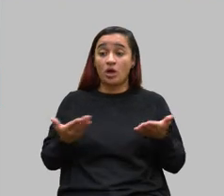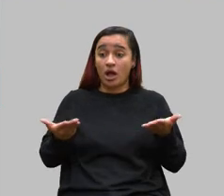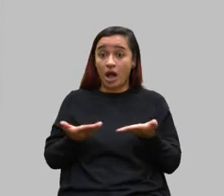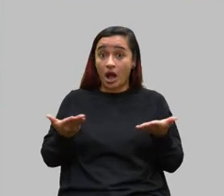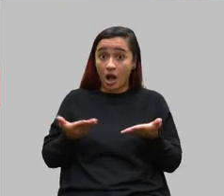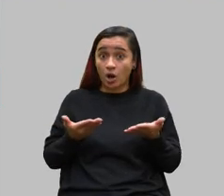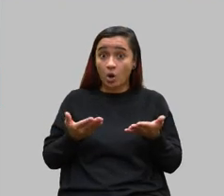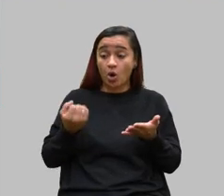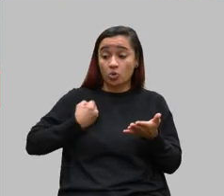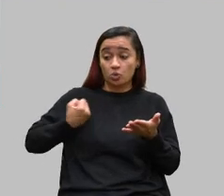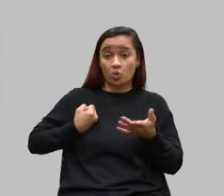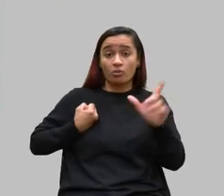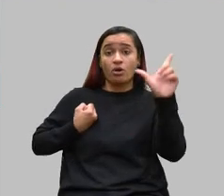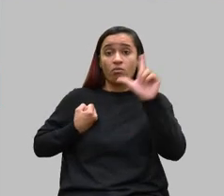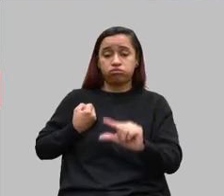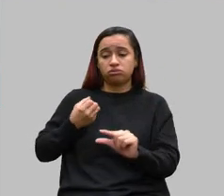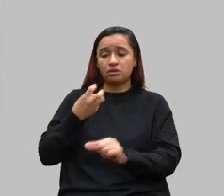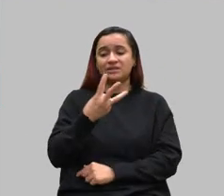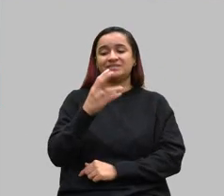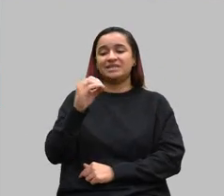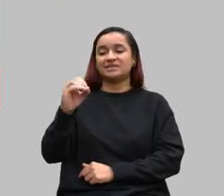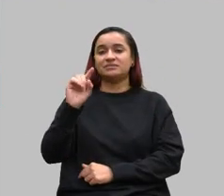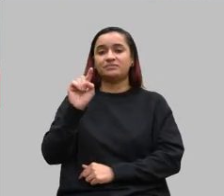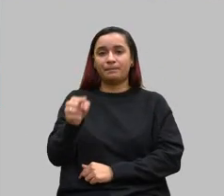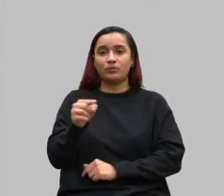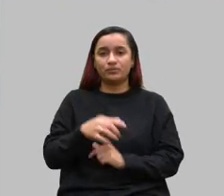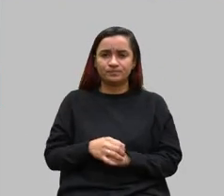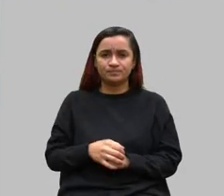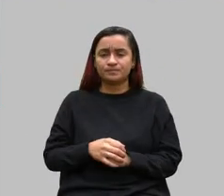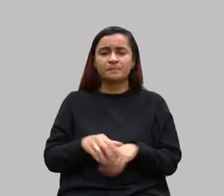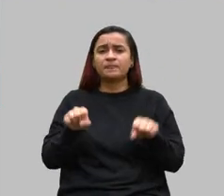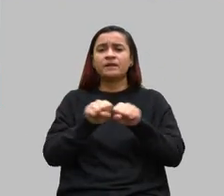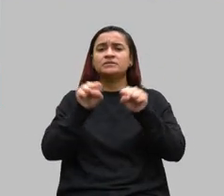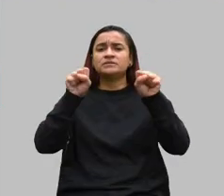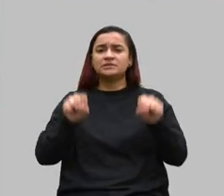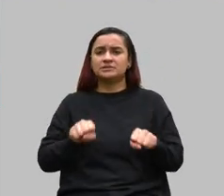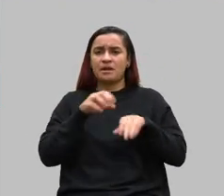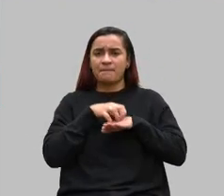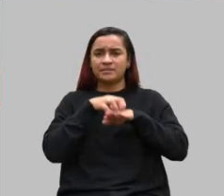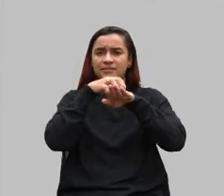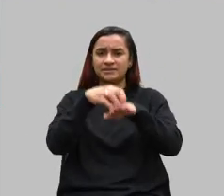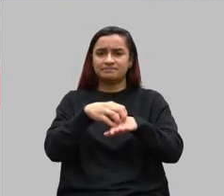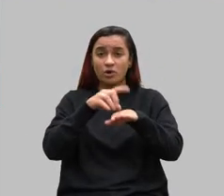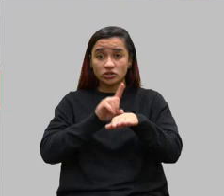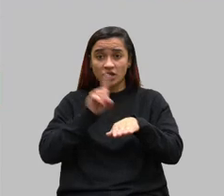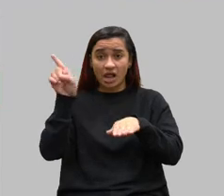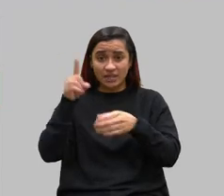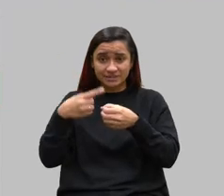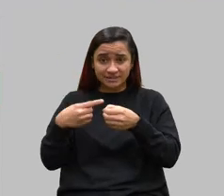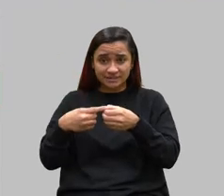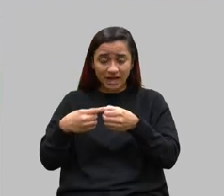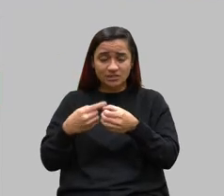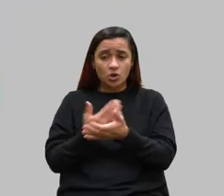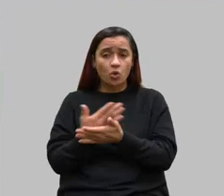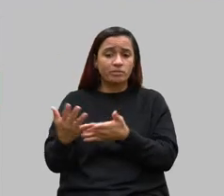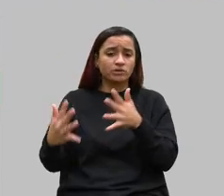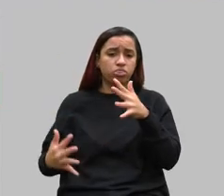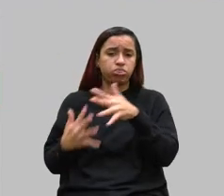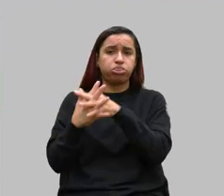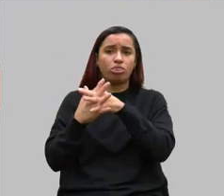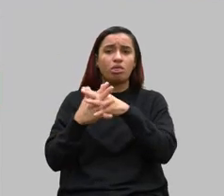caiu abaixo de 300.000 o sistema público do transporte em Juiz de Fora entrou em colapso no pós-pandemia